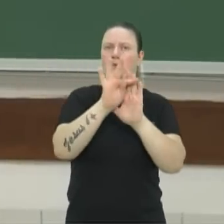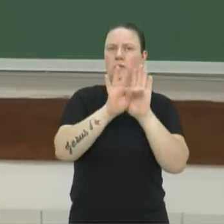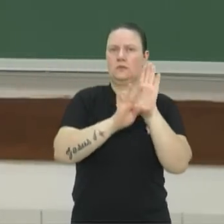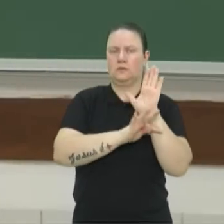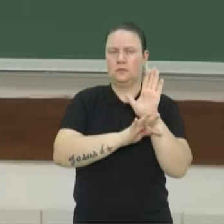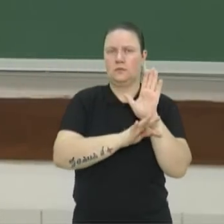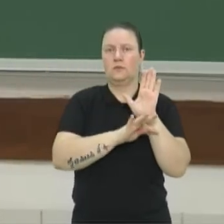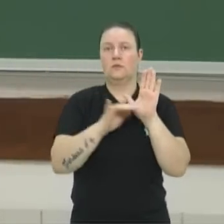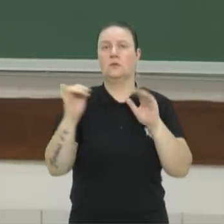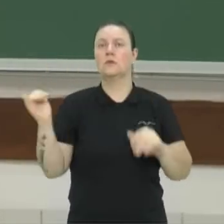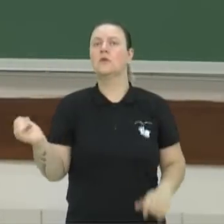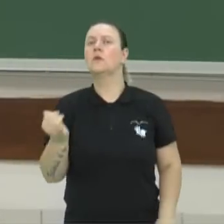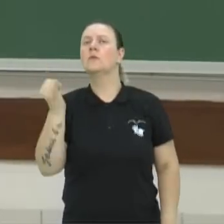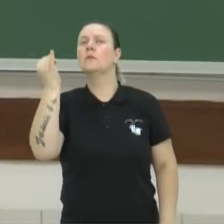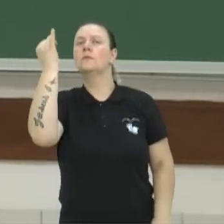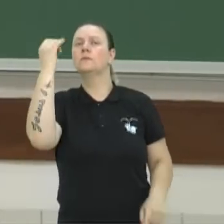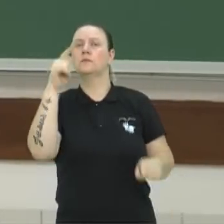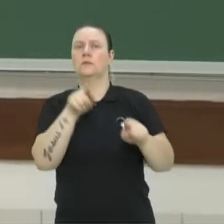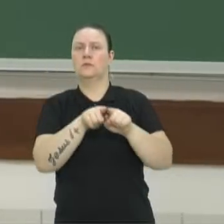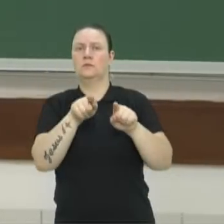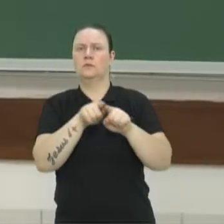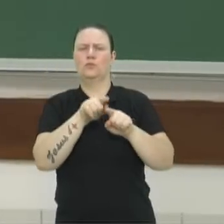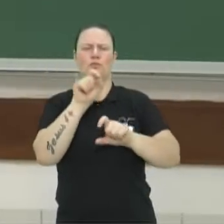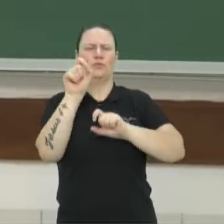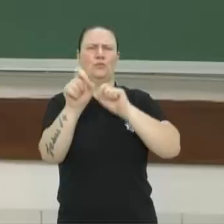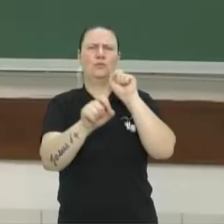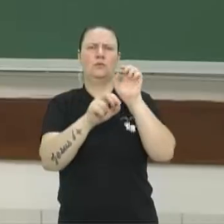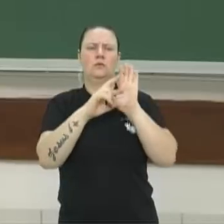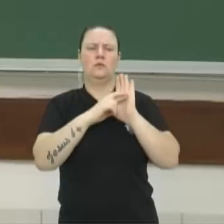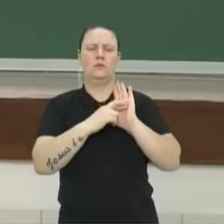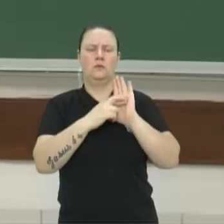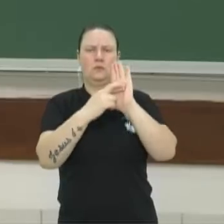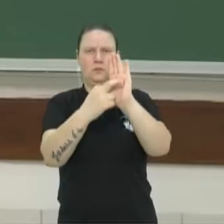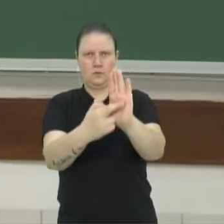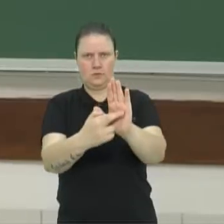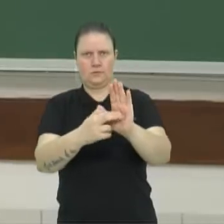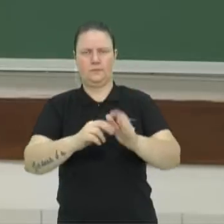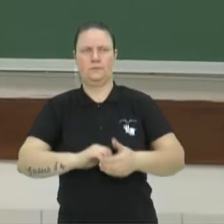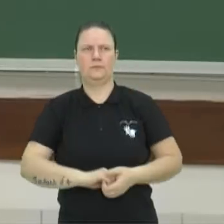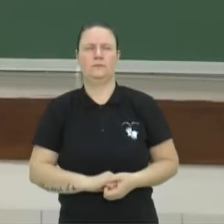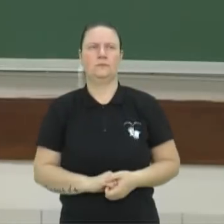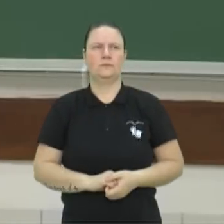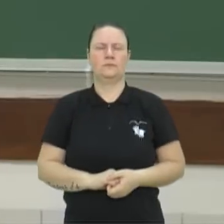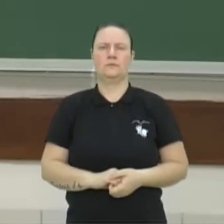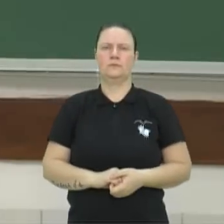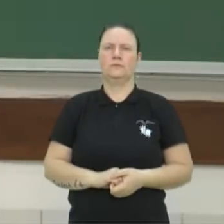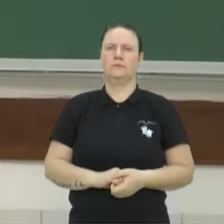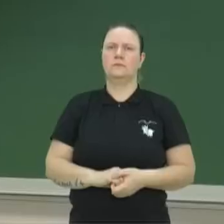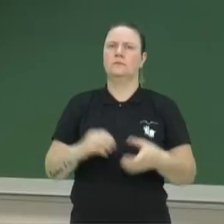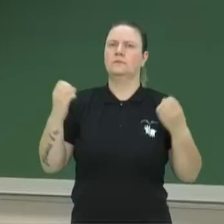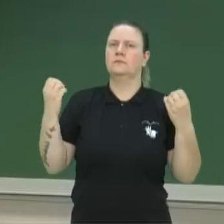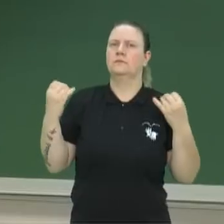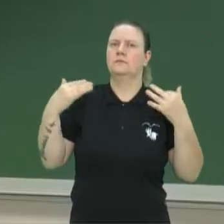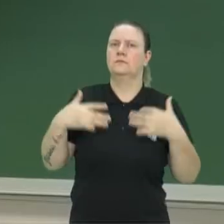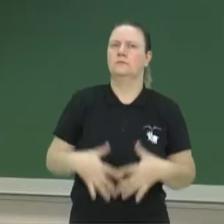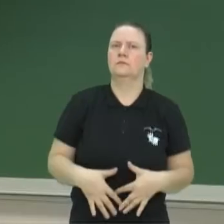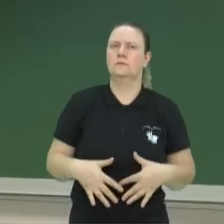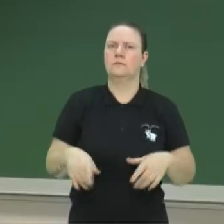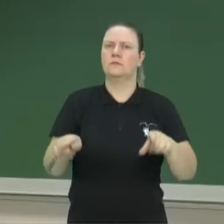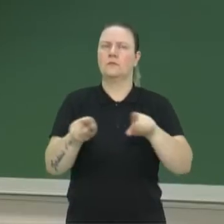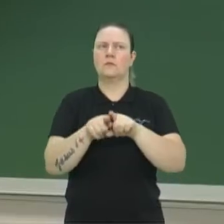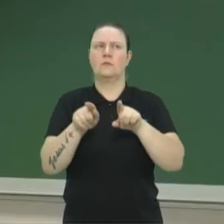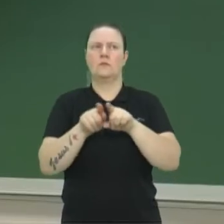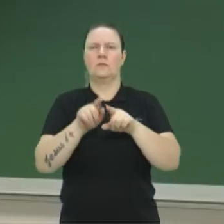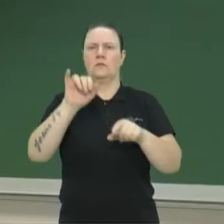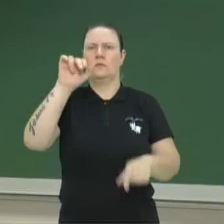a importância delas, o que elas estão representando, né? Vamos acompanhar aqui. Falando sobre as